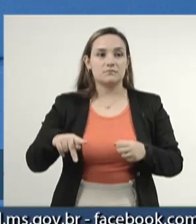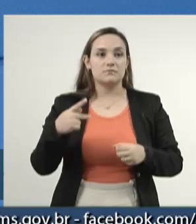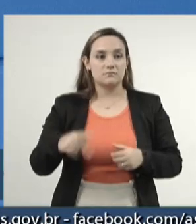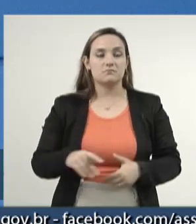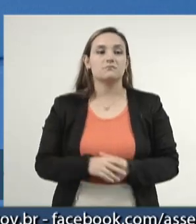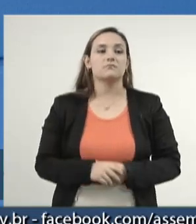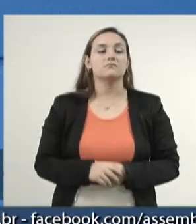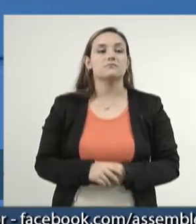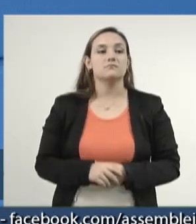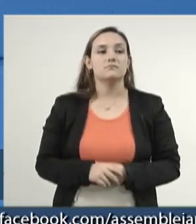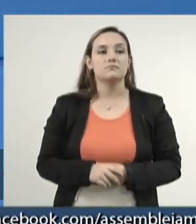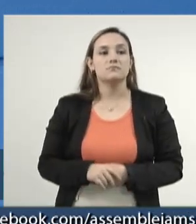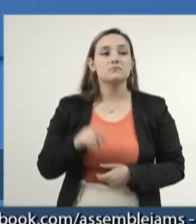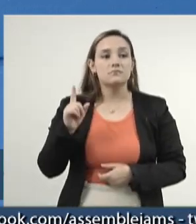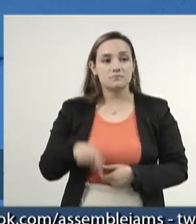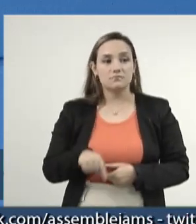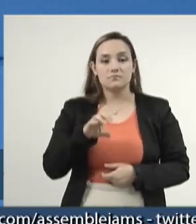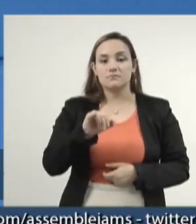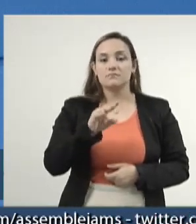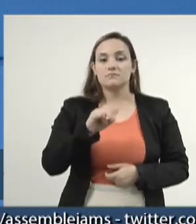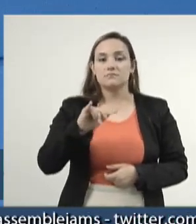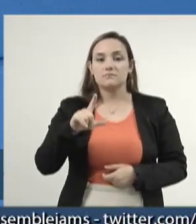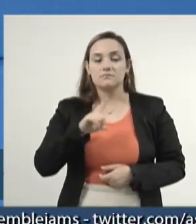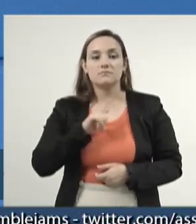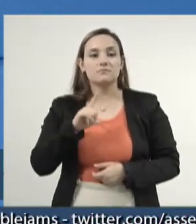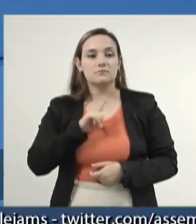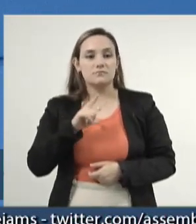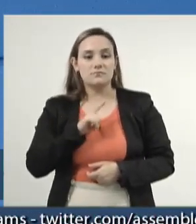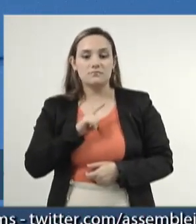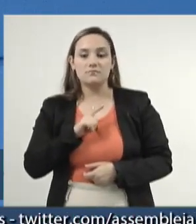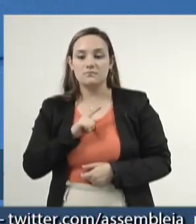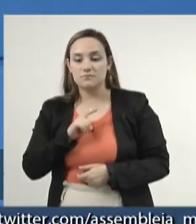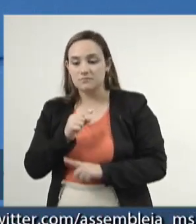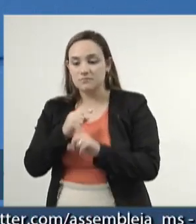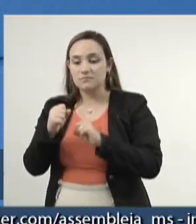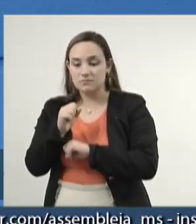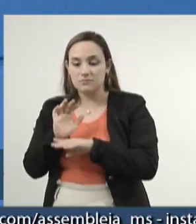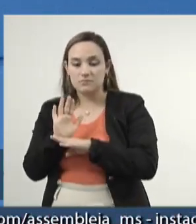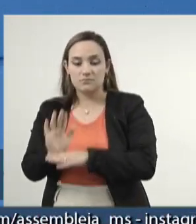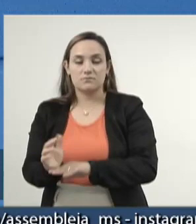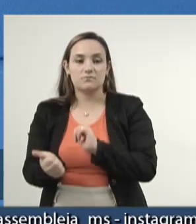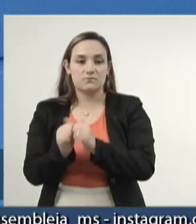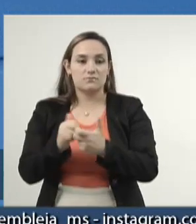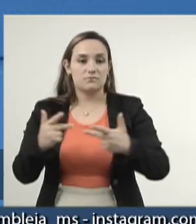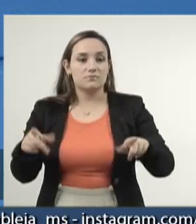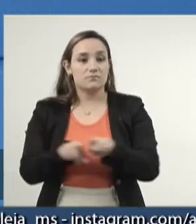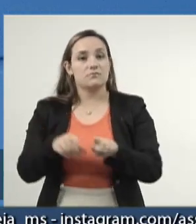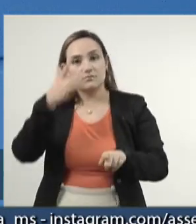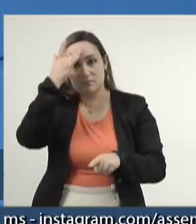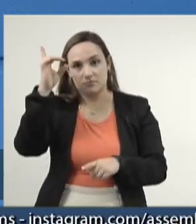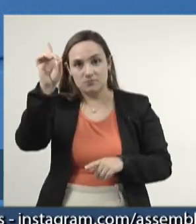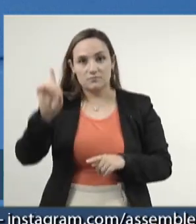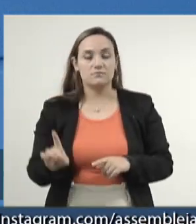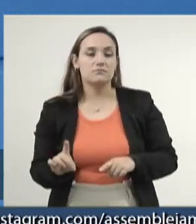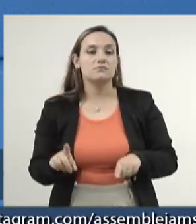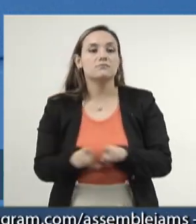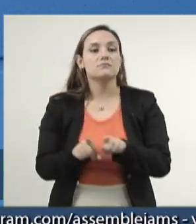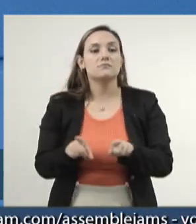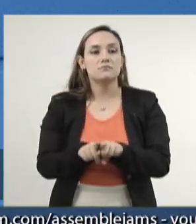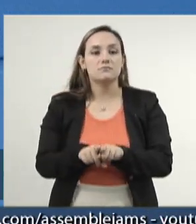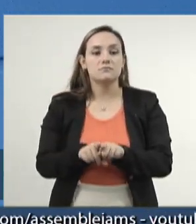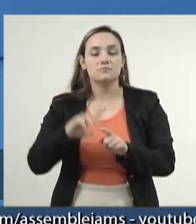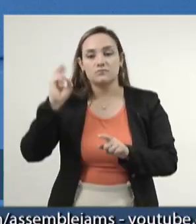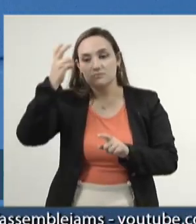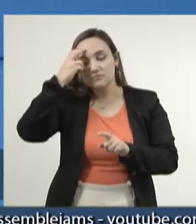uma sociedade civil de direito privado, de caráter social, esportivo, paradesportivo, educacional,